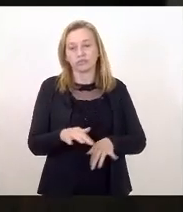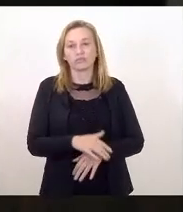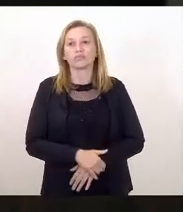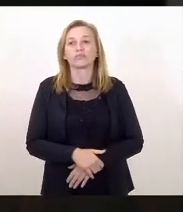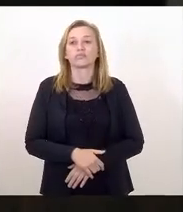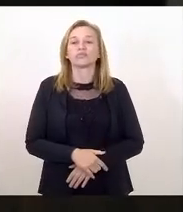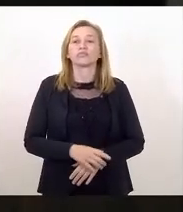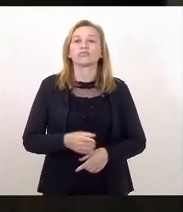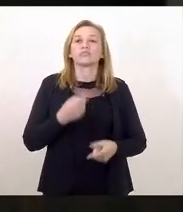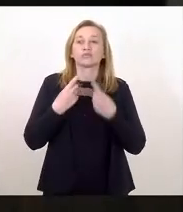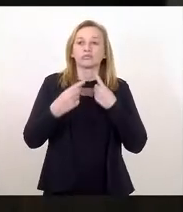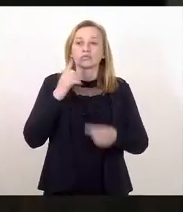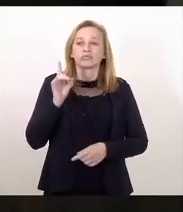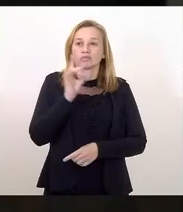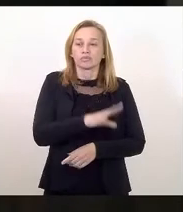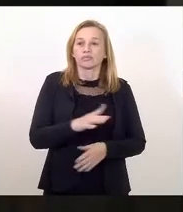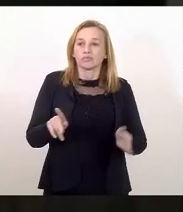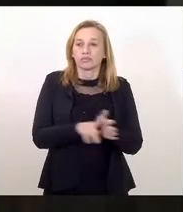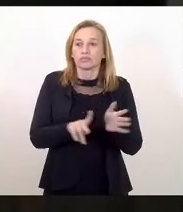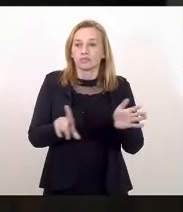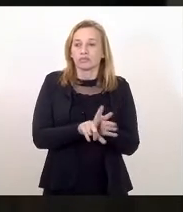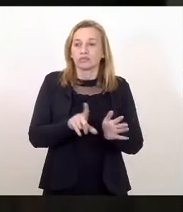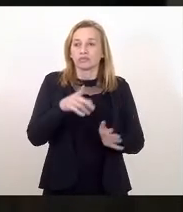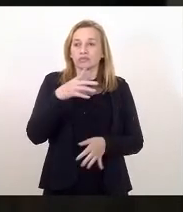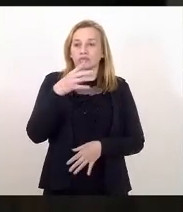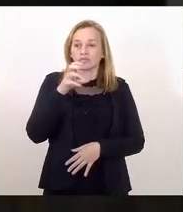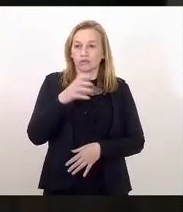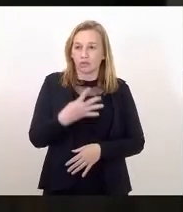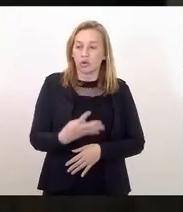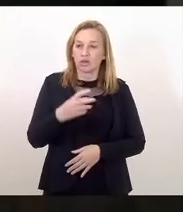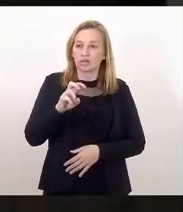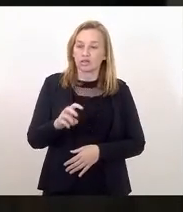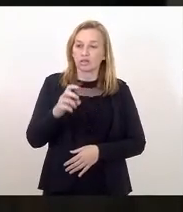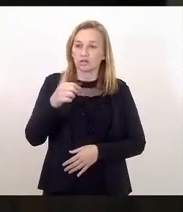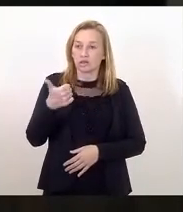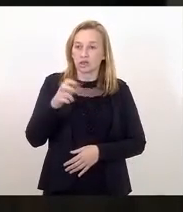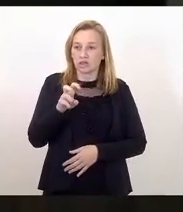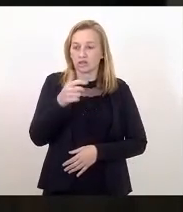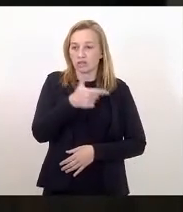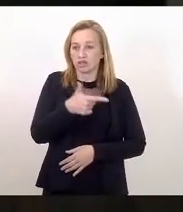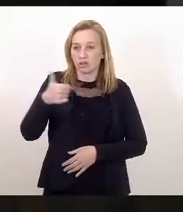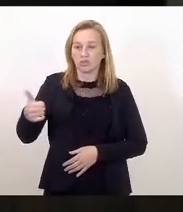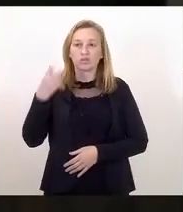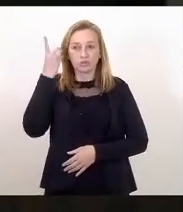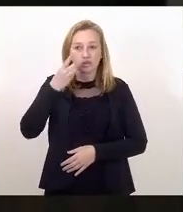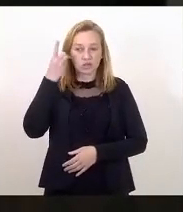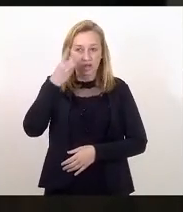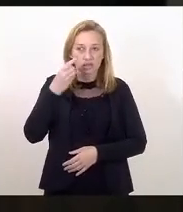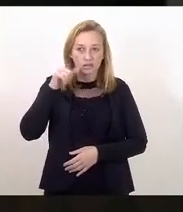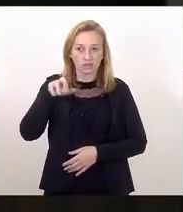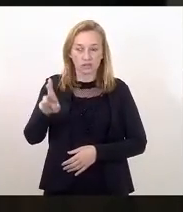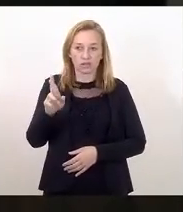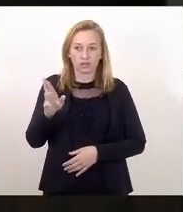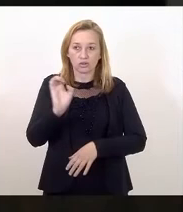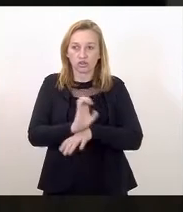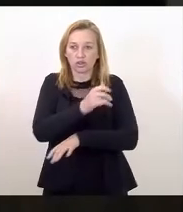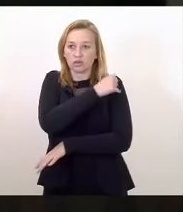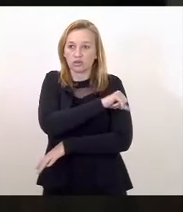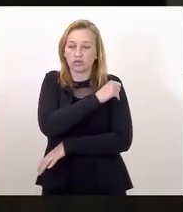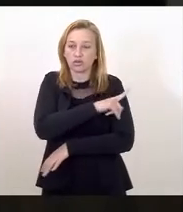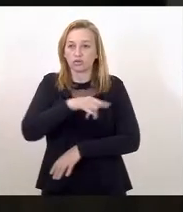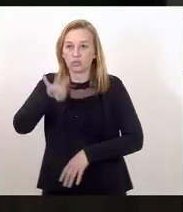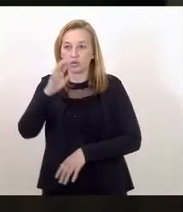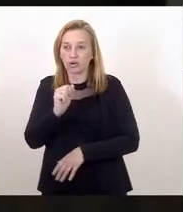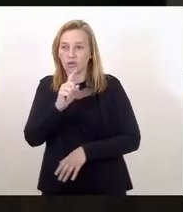Em regime de urgência, em discussão, o projeto de lei 4.515 de 21, de autoria do deputado Rosenberg Reis, que institui no Estado do Rio de Janeiro o programa de